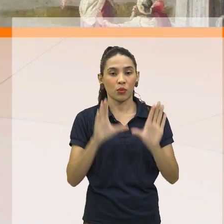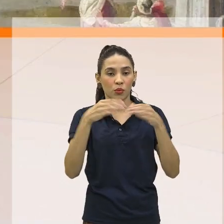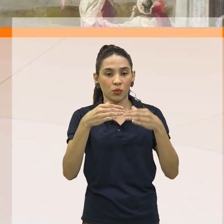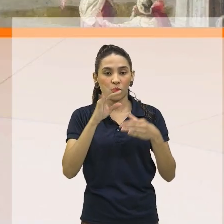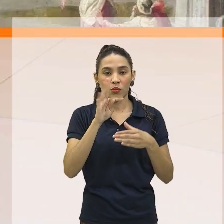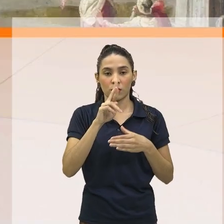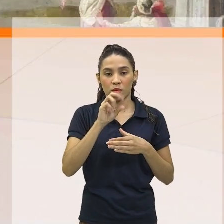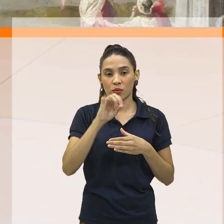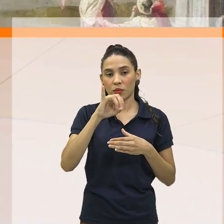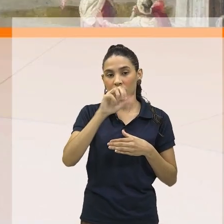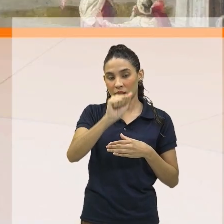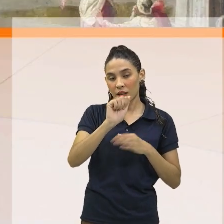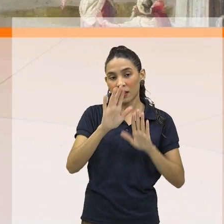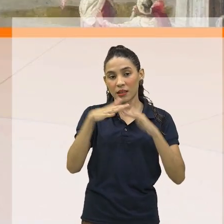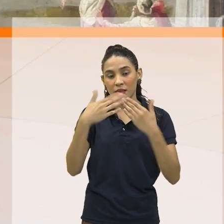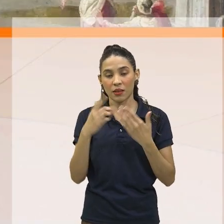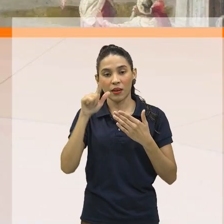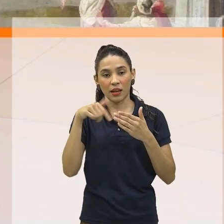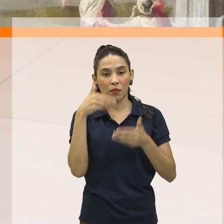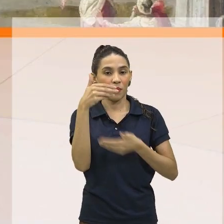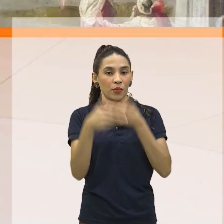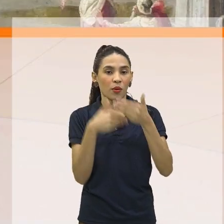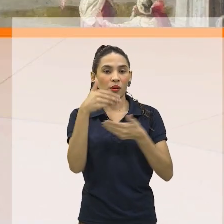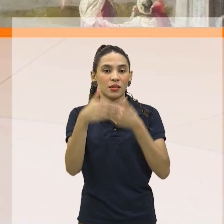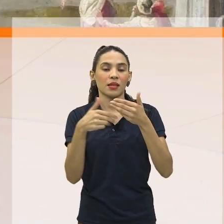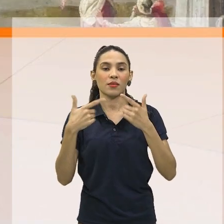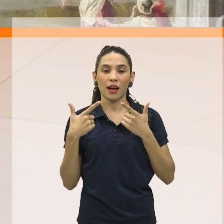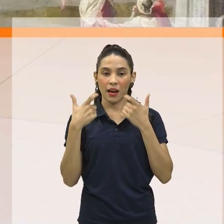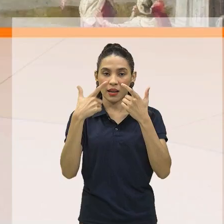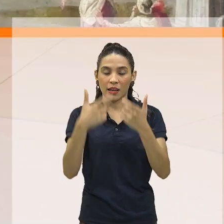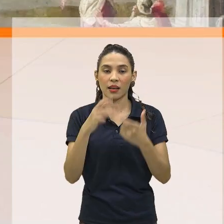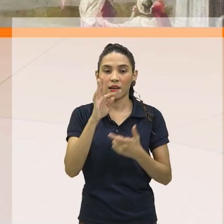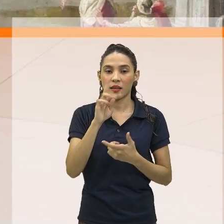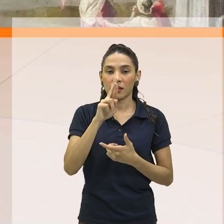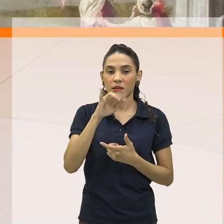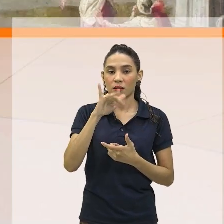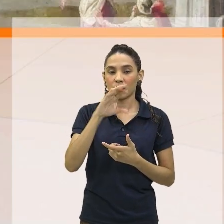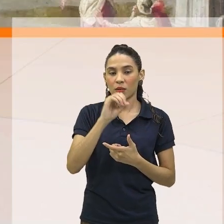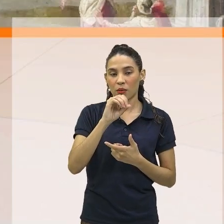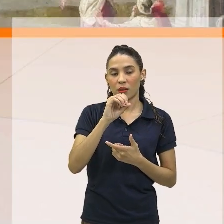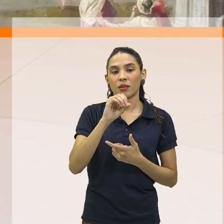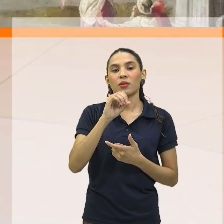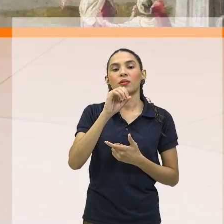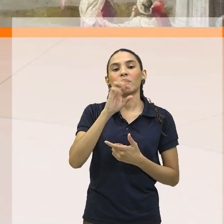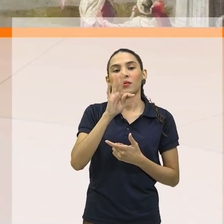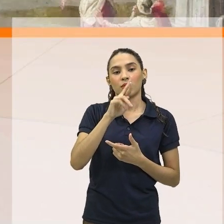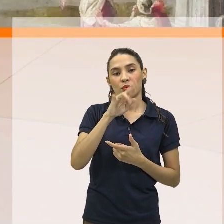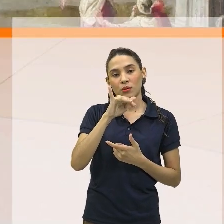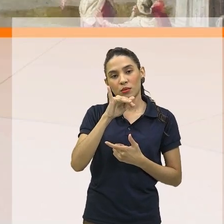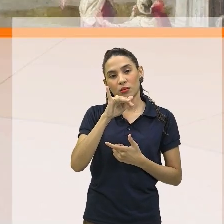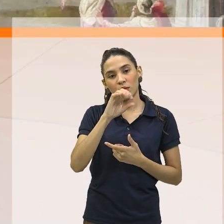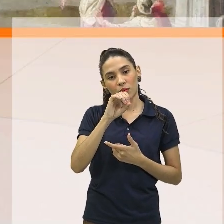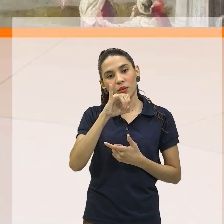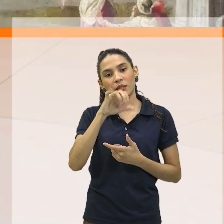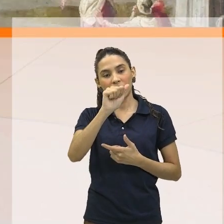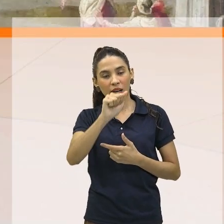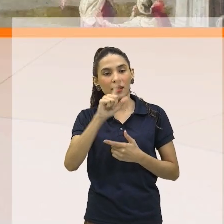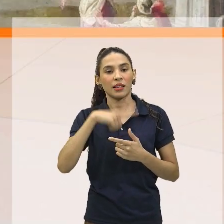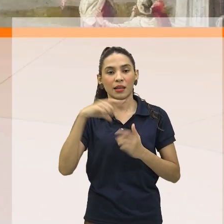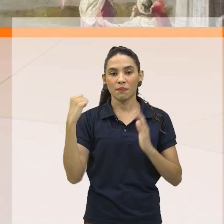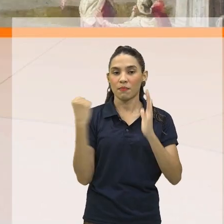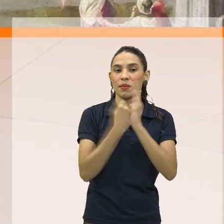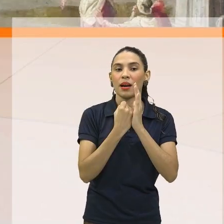troianos, tá bom? E é dentro desse processo que a Guerra de Troia ela vai ficar muito marcada, né,